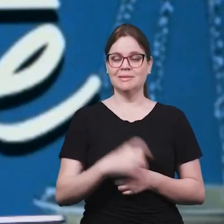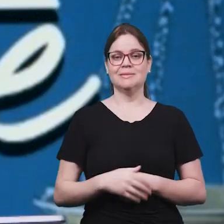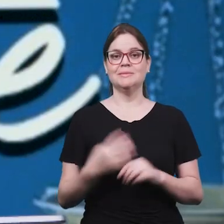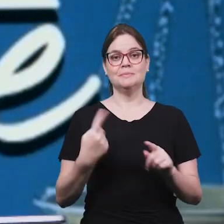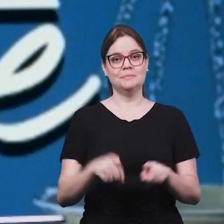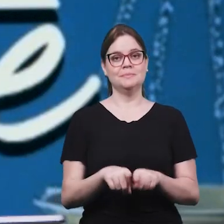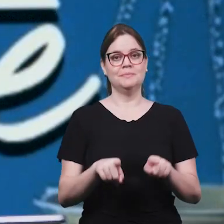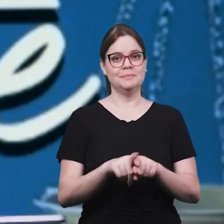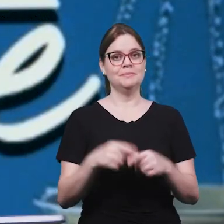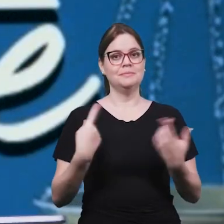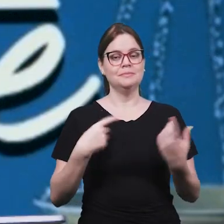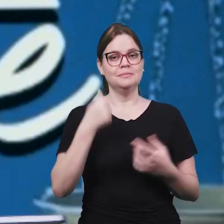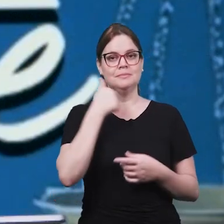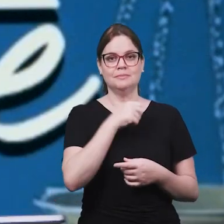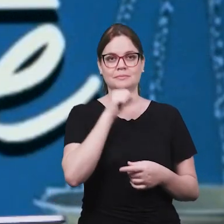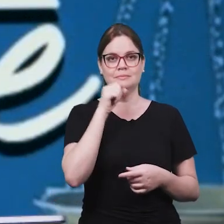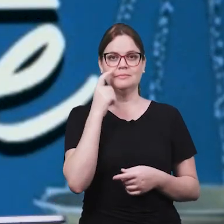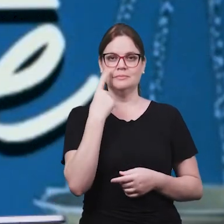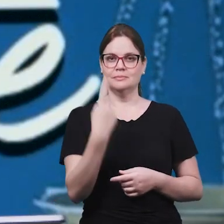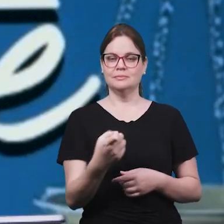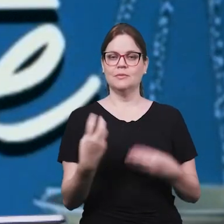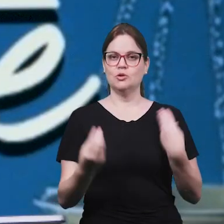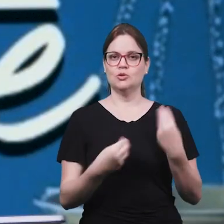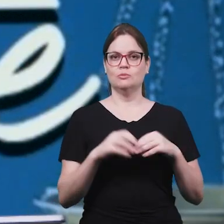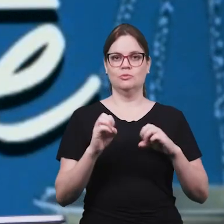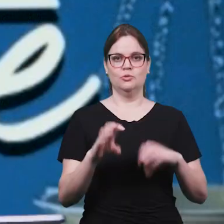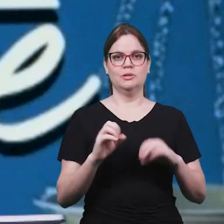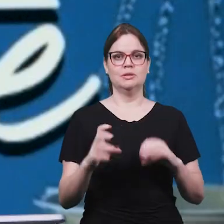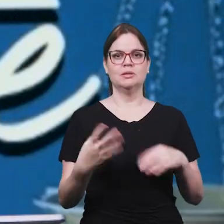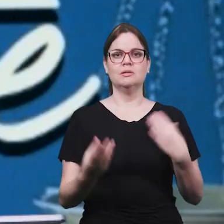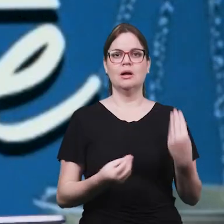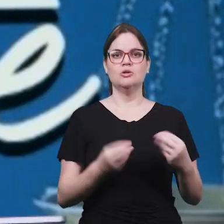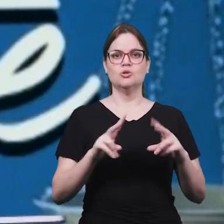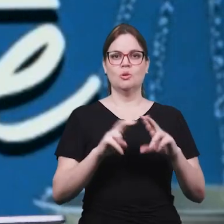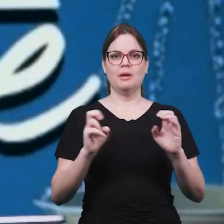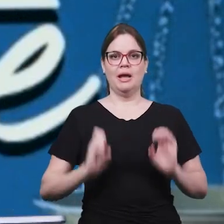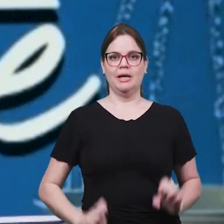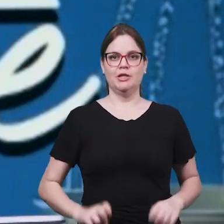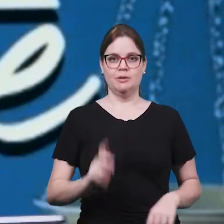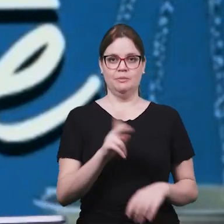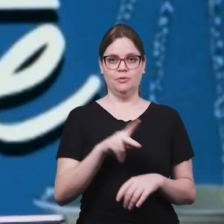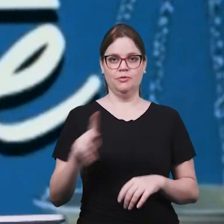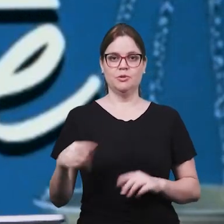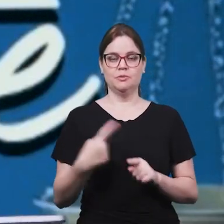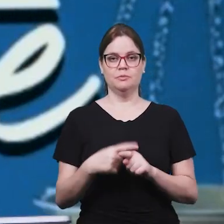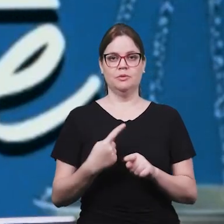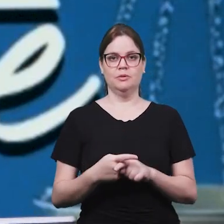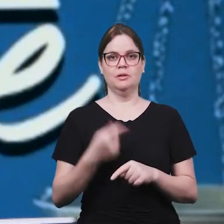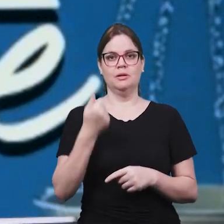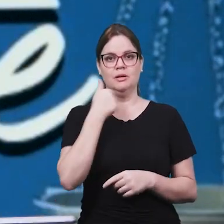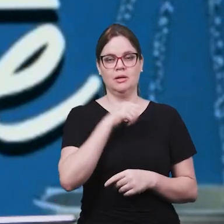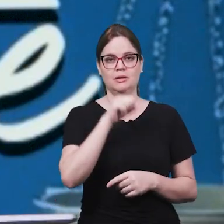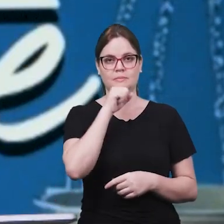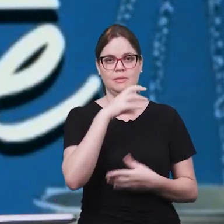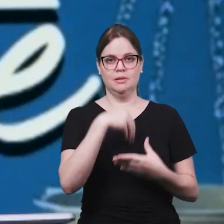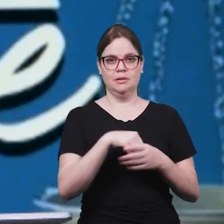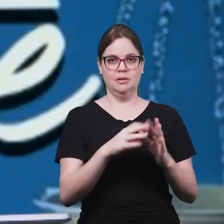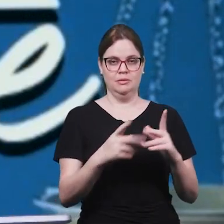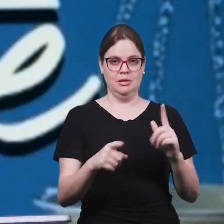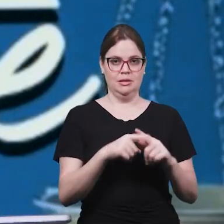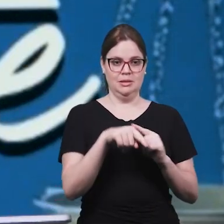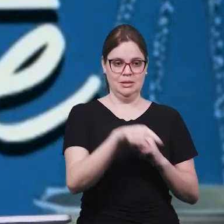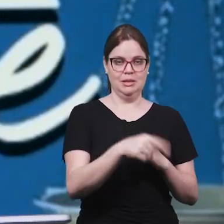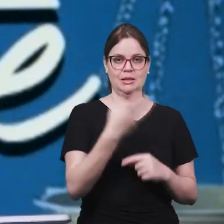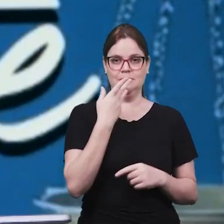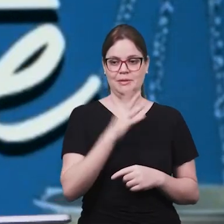realmente devem estar muito interessadas nesse ensino da ética da professora, porque as mães nas igrejas das crianças e as